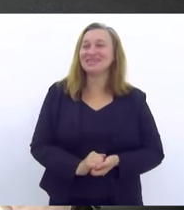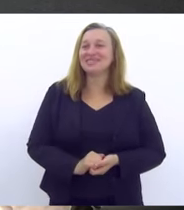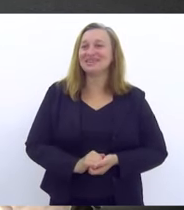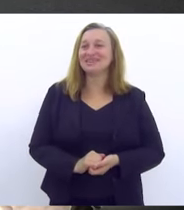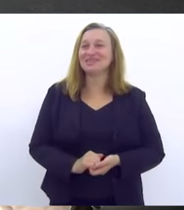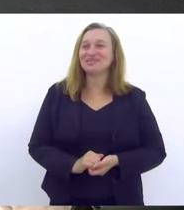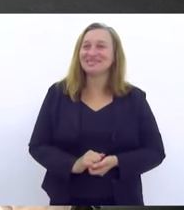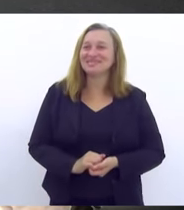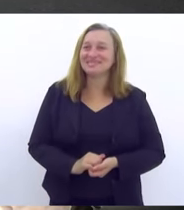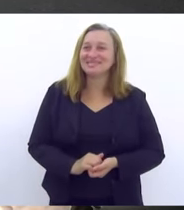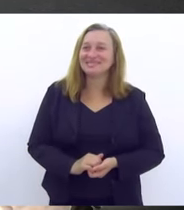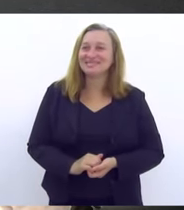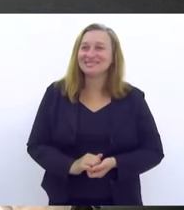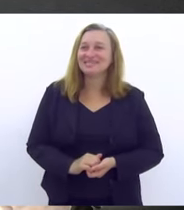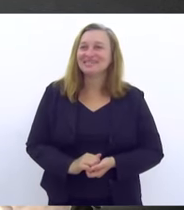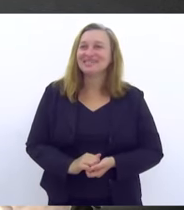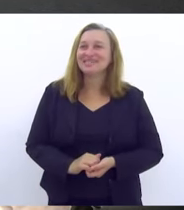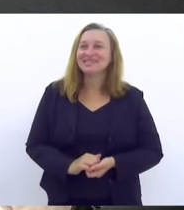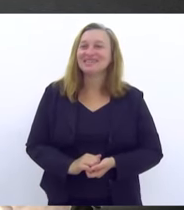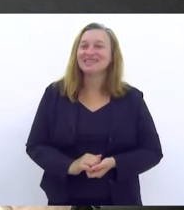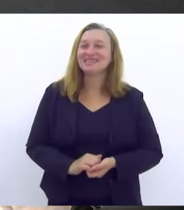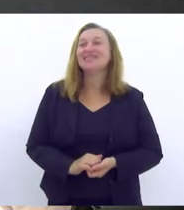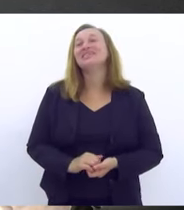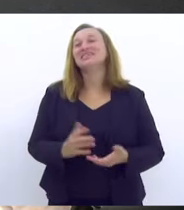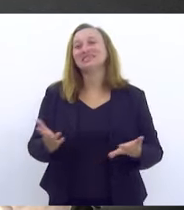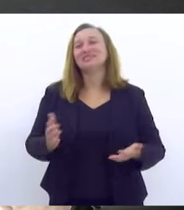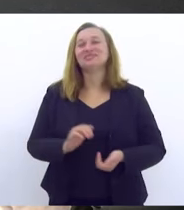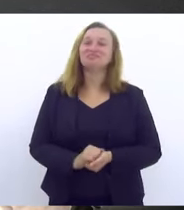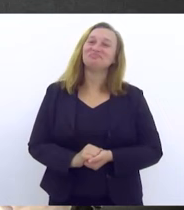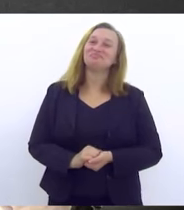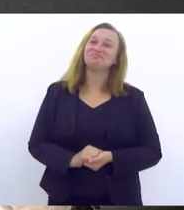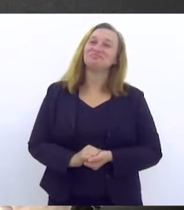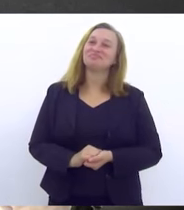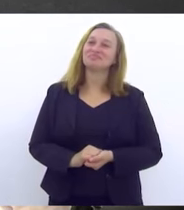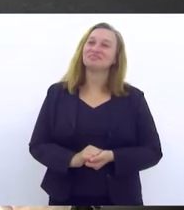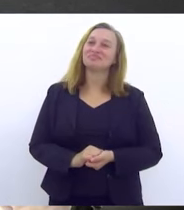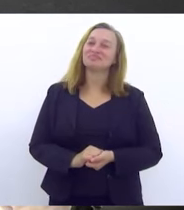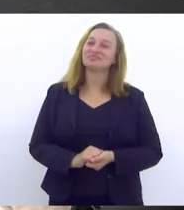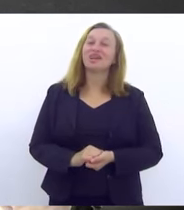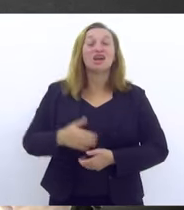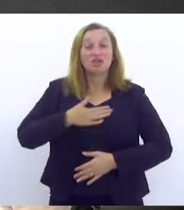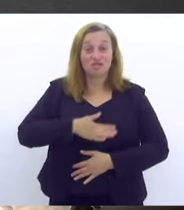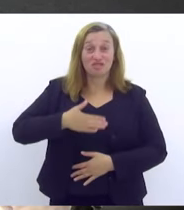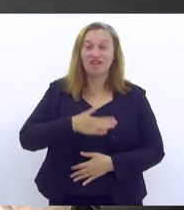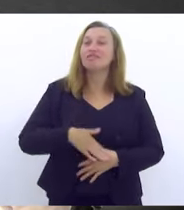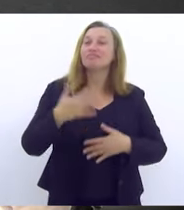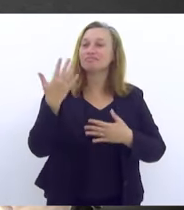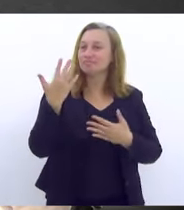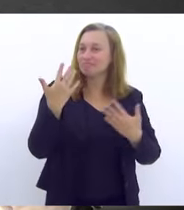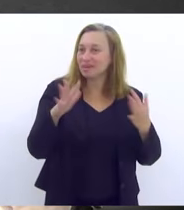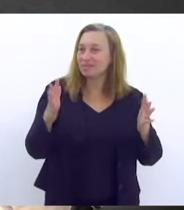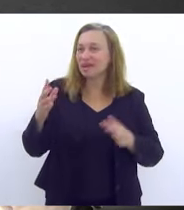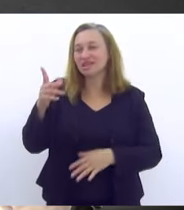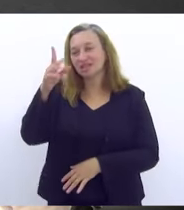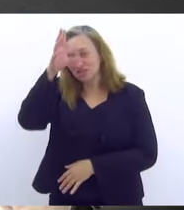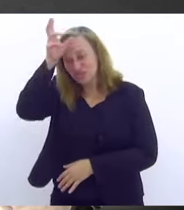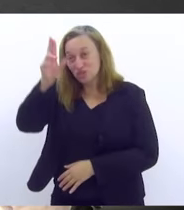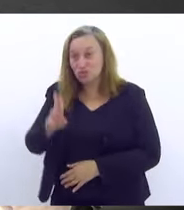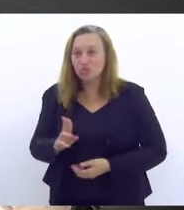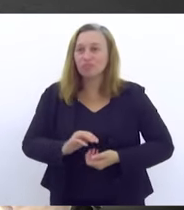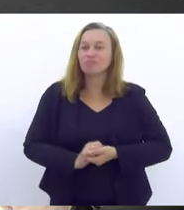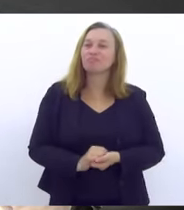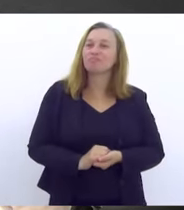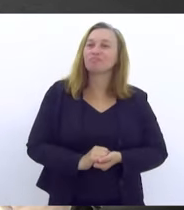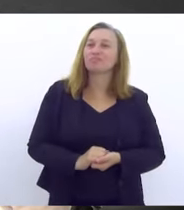Agora desligou, acho, não? É, desligou, agora ligou. Agora, isso. Gostaria de cumprimentar a tia Ju